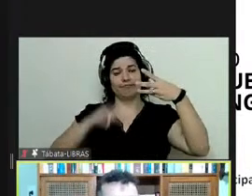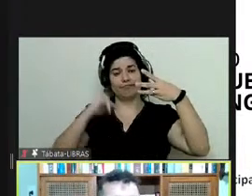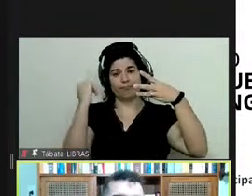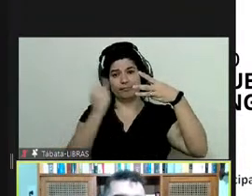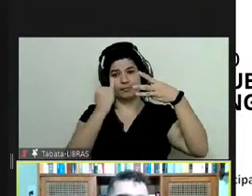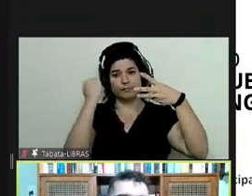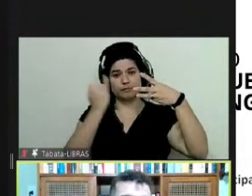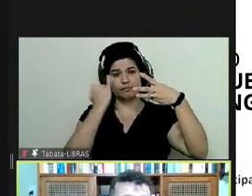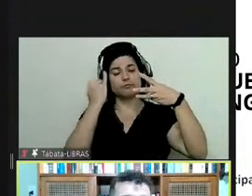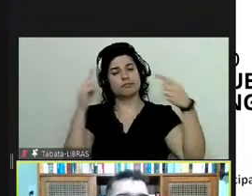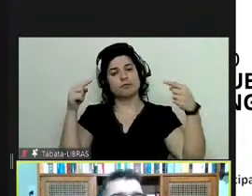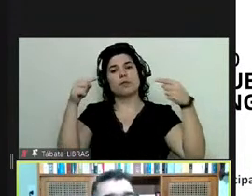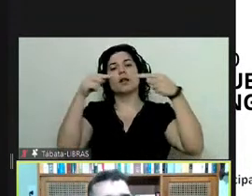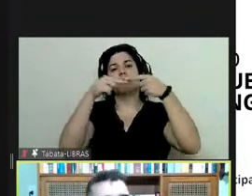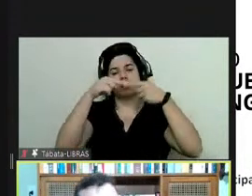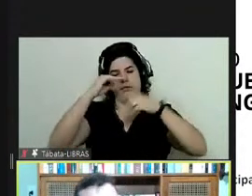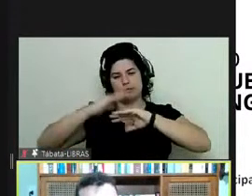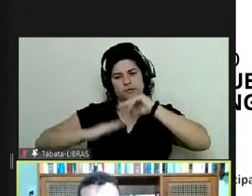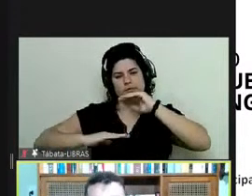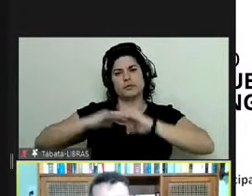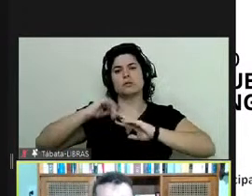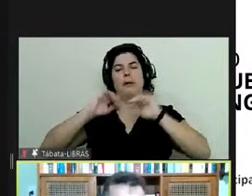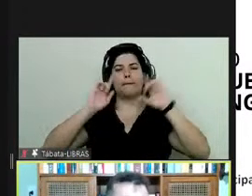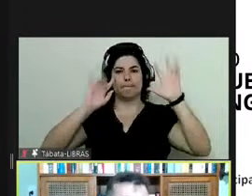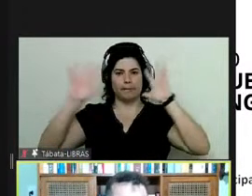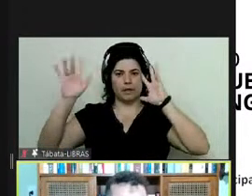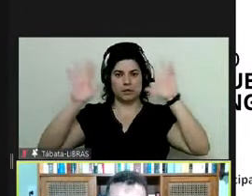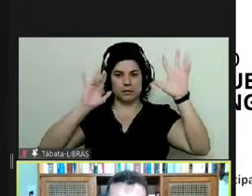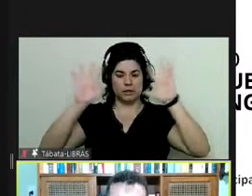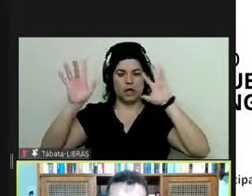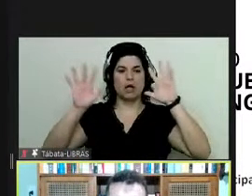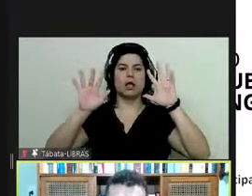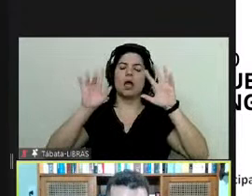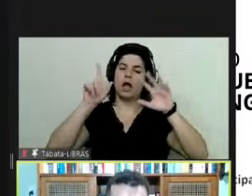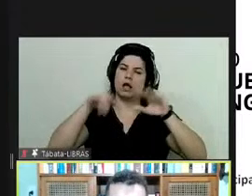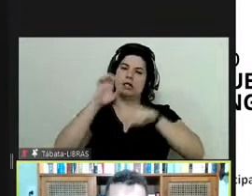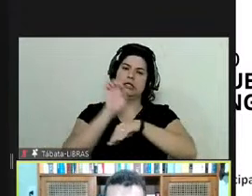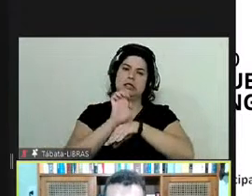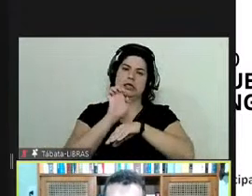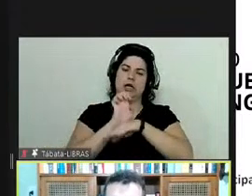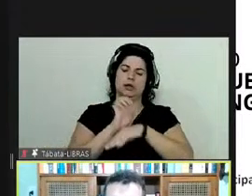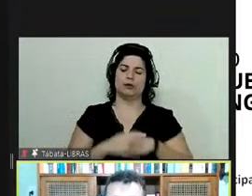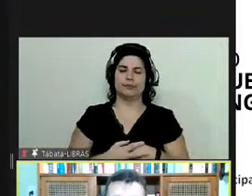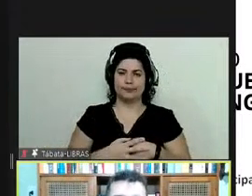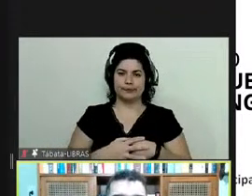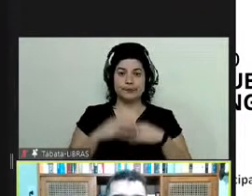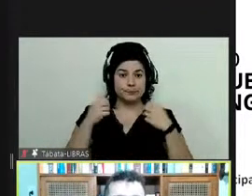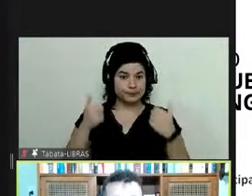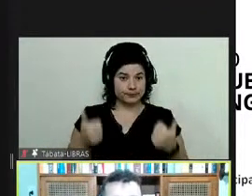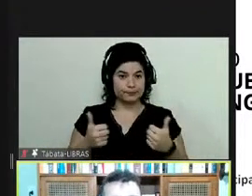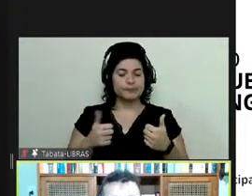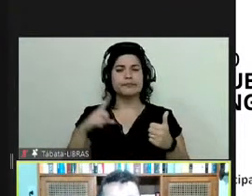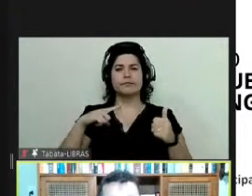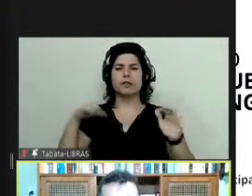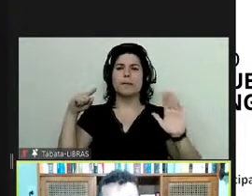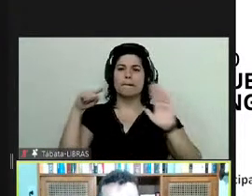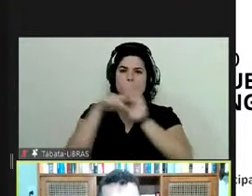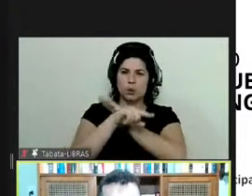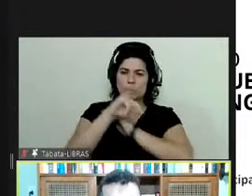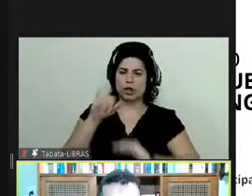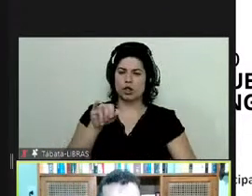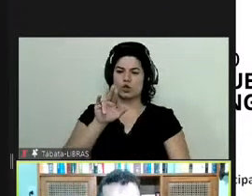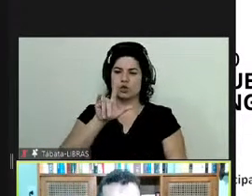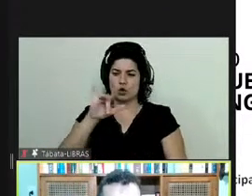fundamentais como se trabalham como se pensa essa temática do Estado perfeito Temos alguma pergunta